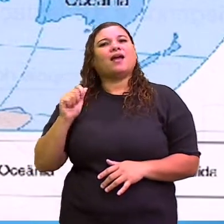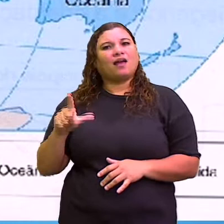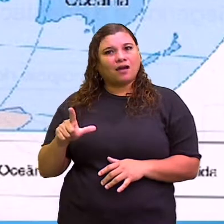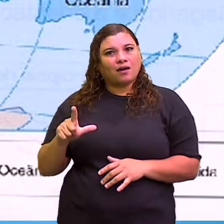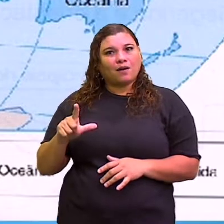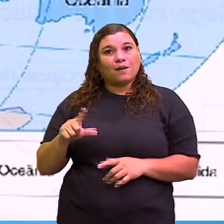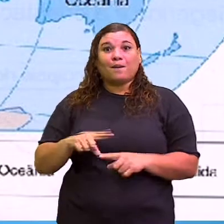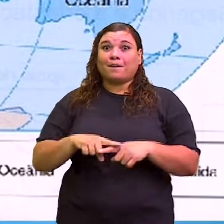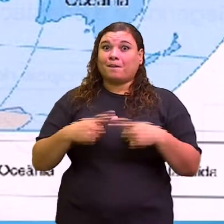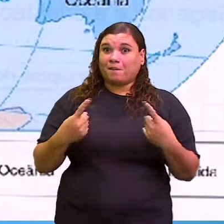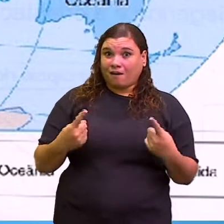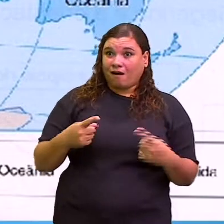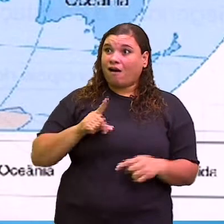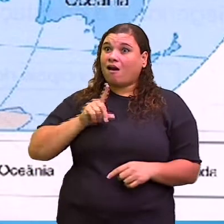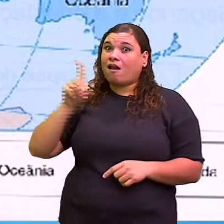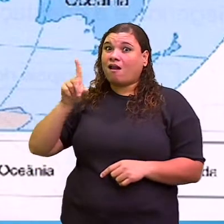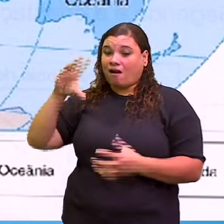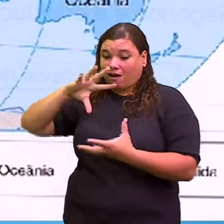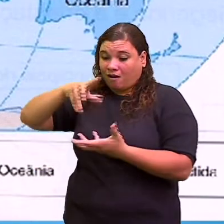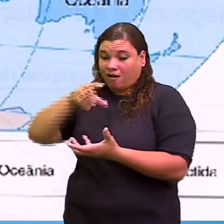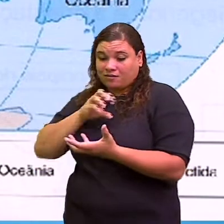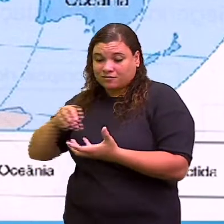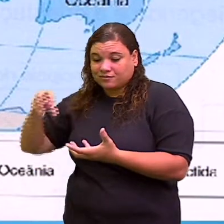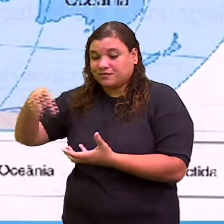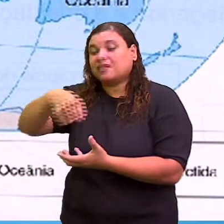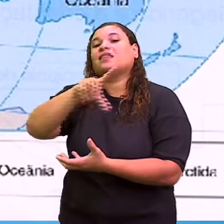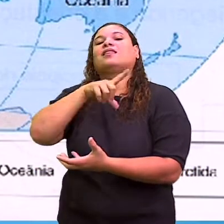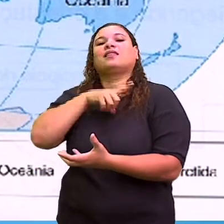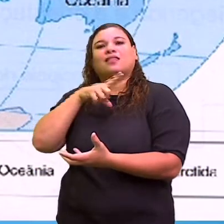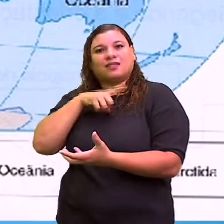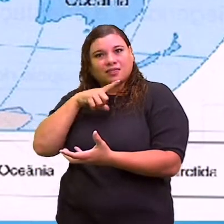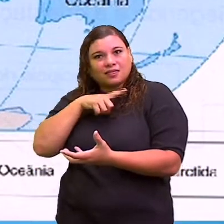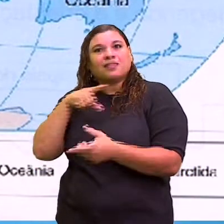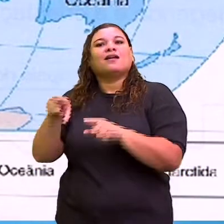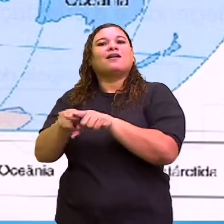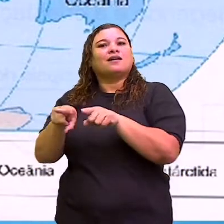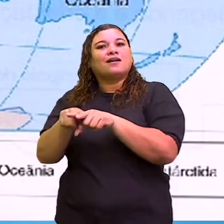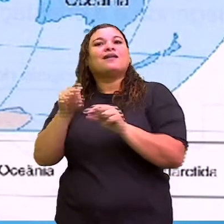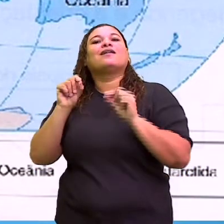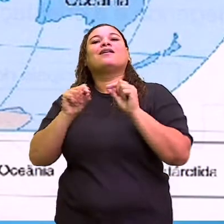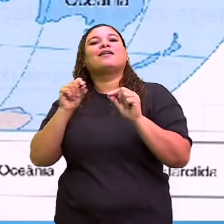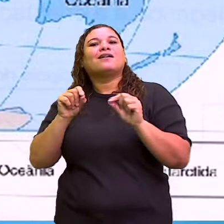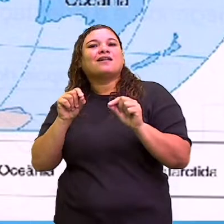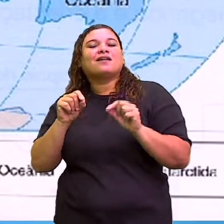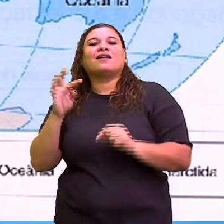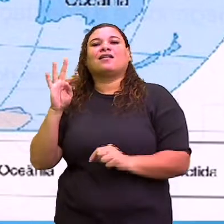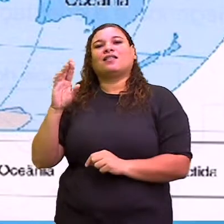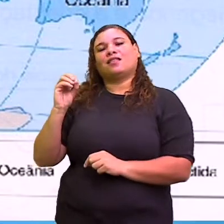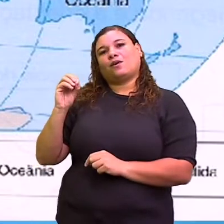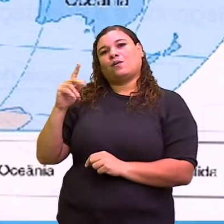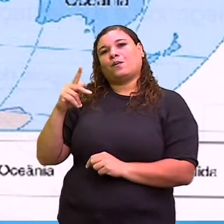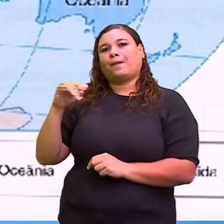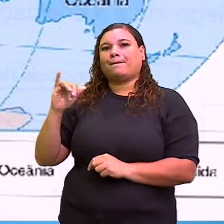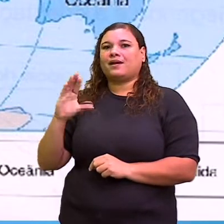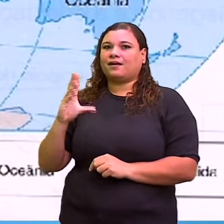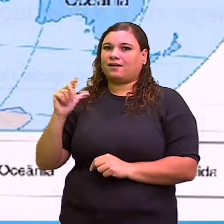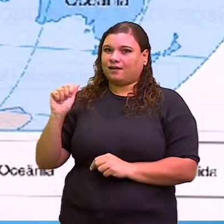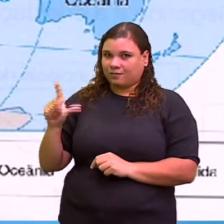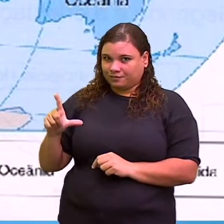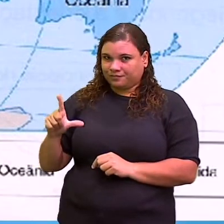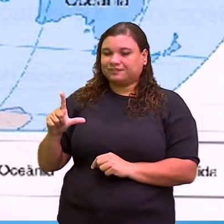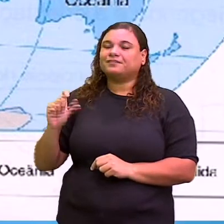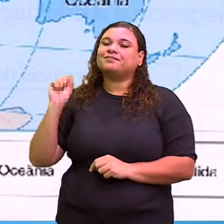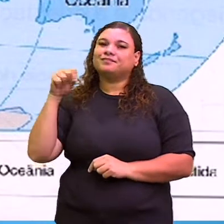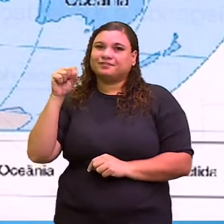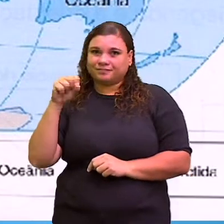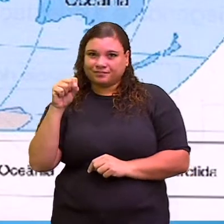ele também é tropical. Por quê? A maior parte das suas terras está